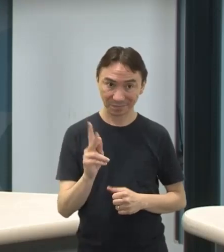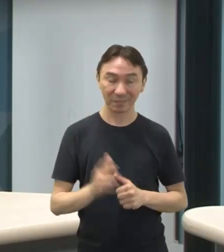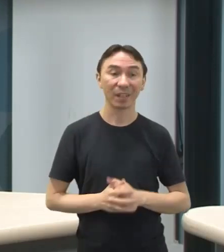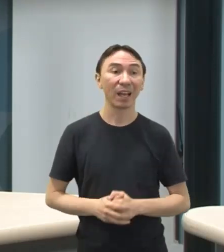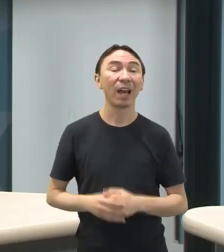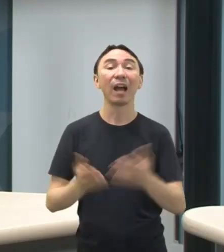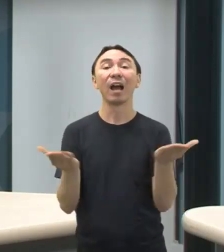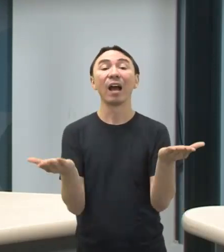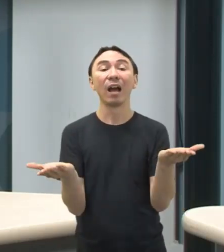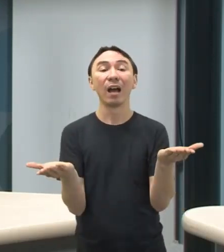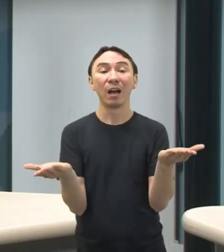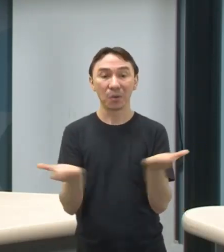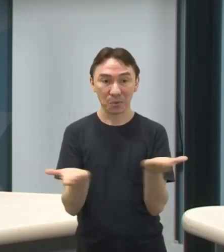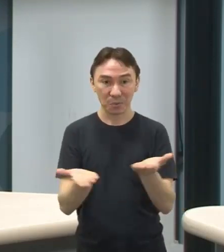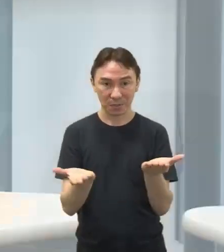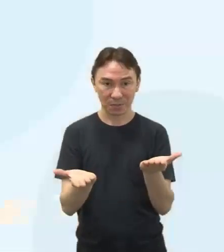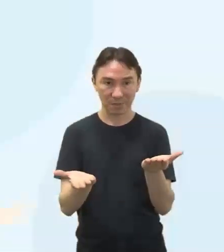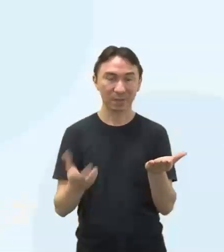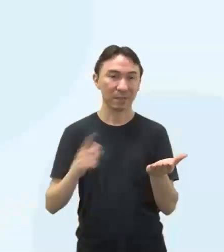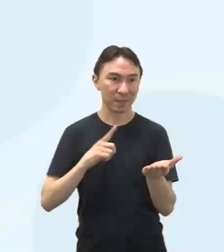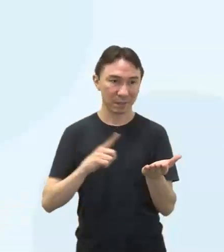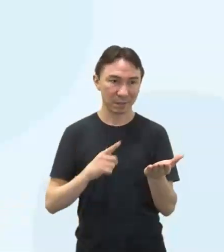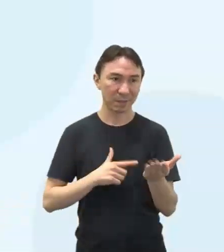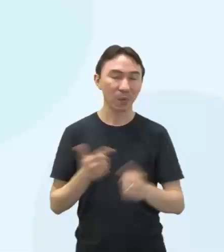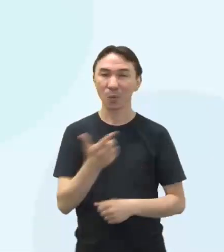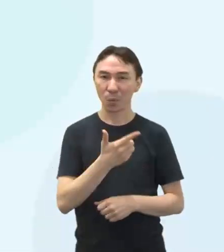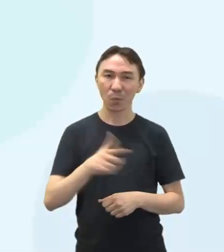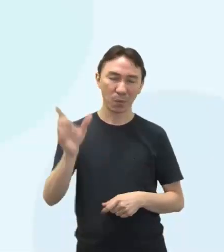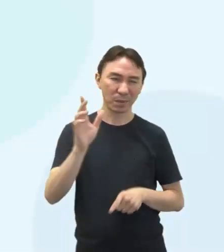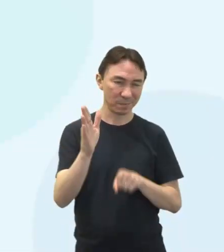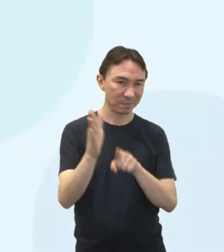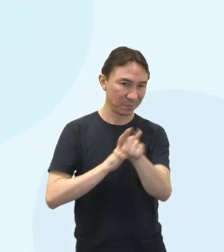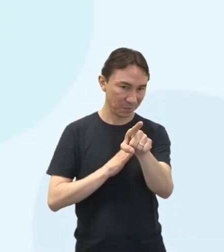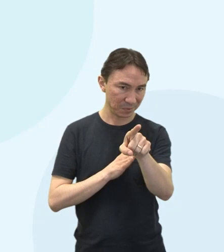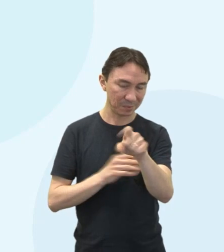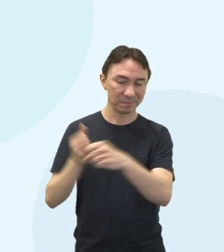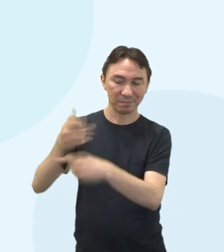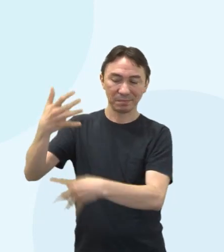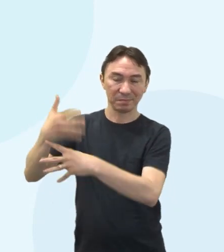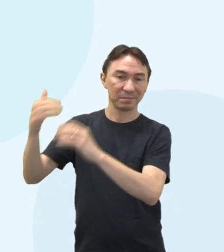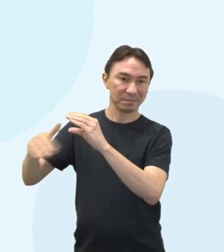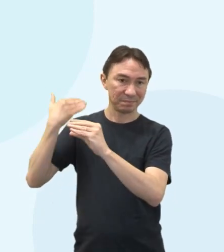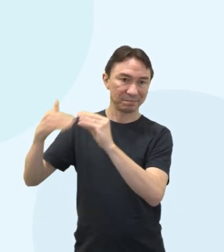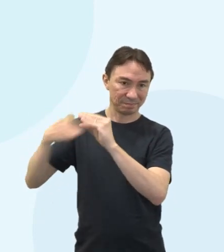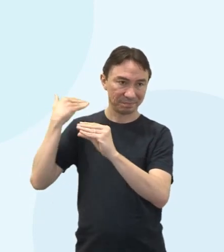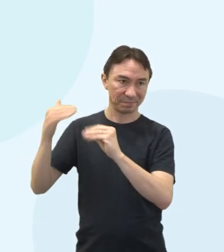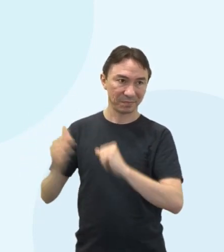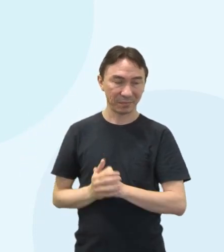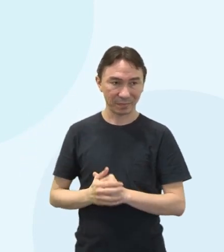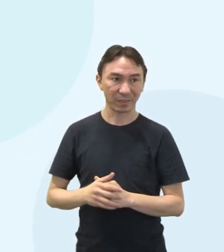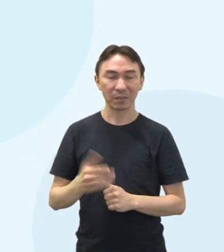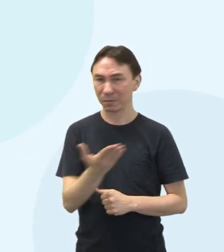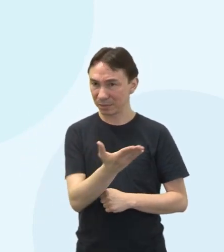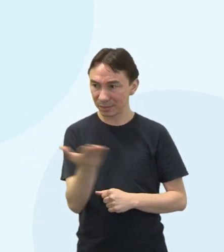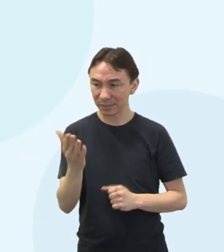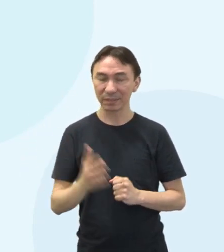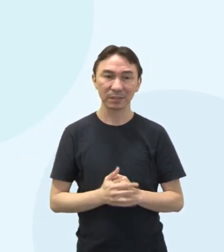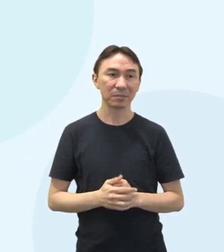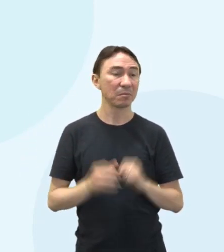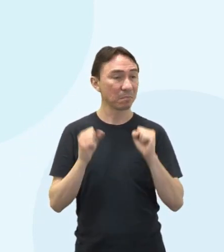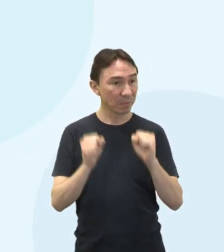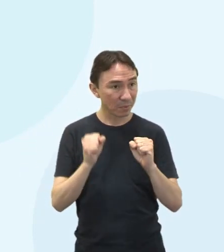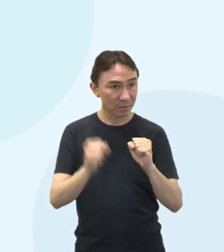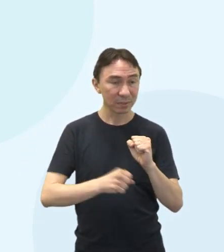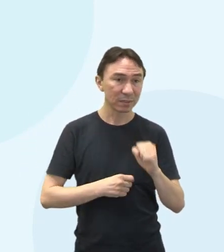agora é lançar para vocês outra interação e é na Qual vocês vão comentar